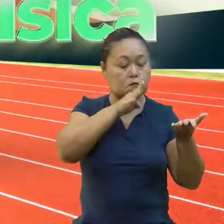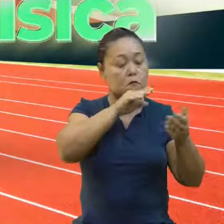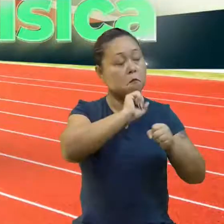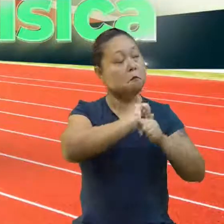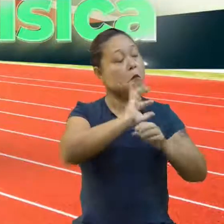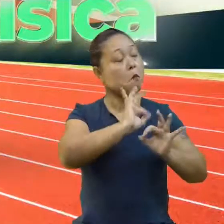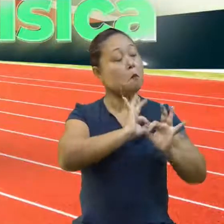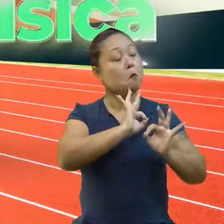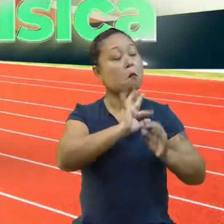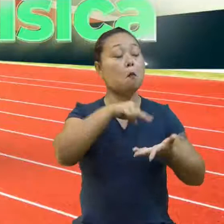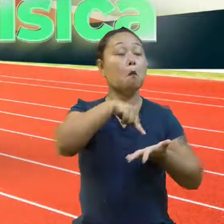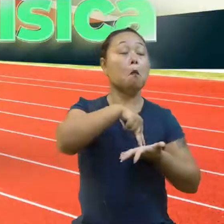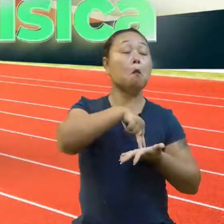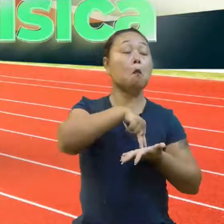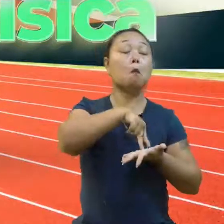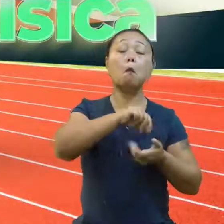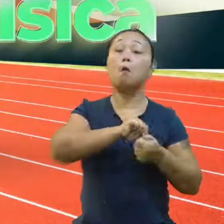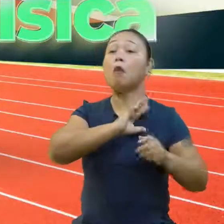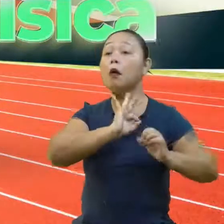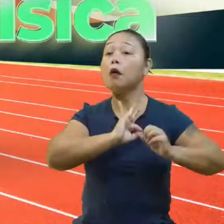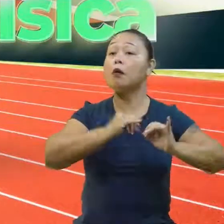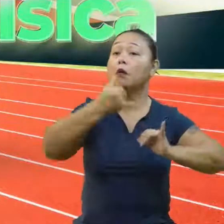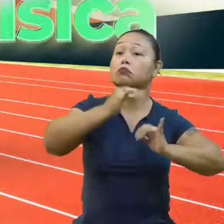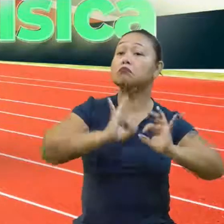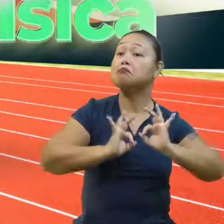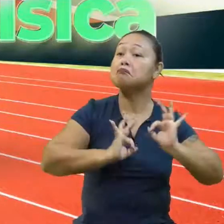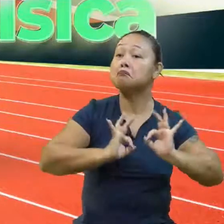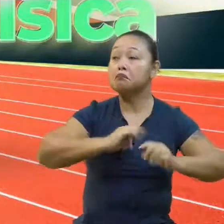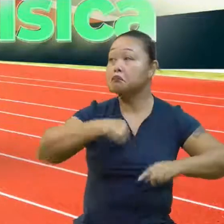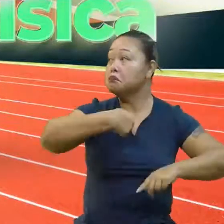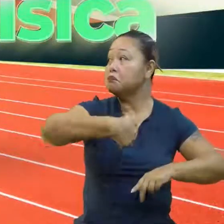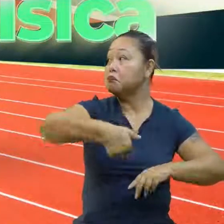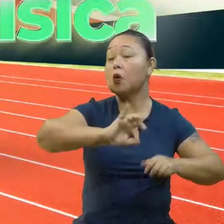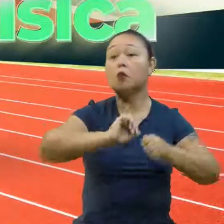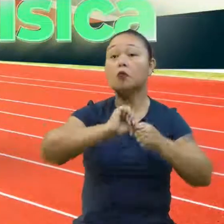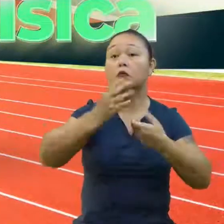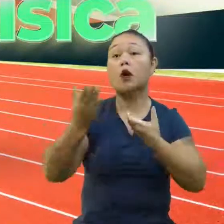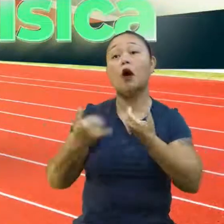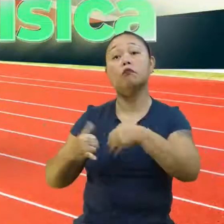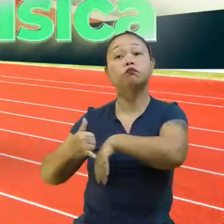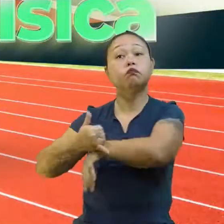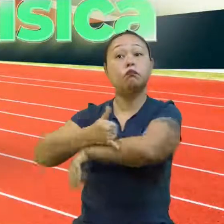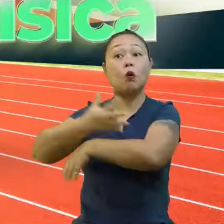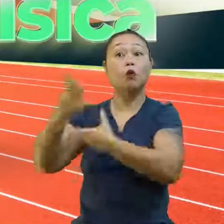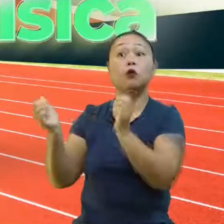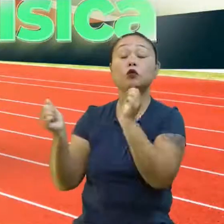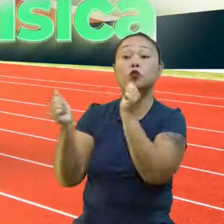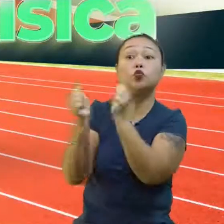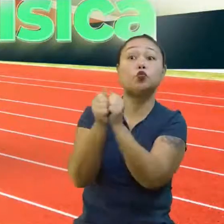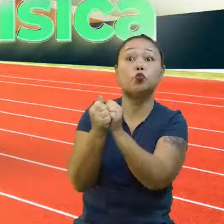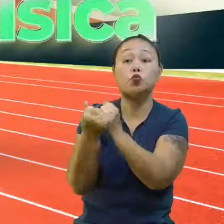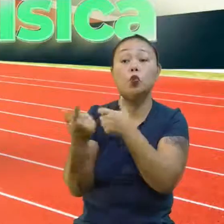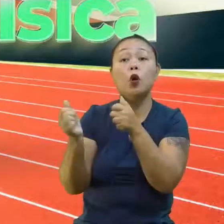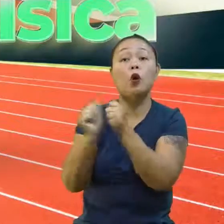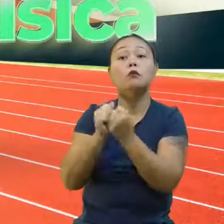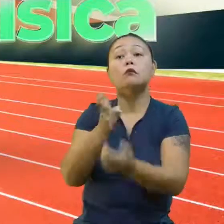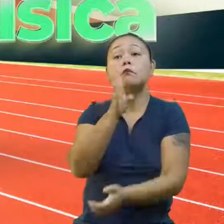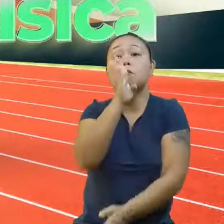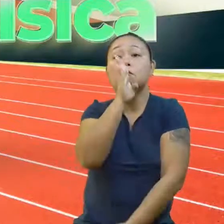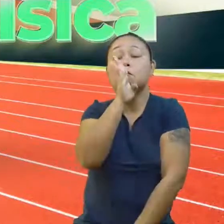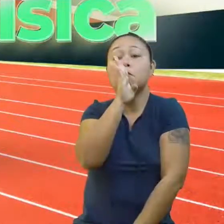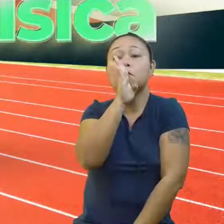sedentário, eu não gasto energia, a obesidade vem no combo, Obesidade vem junto do sedentarismo, então eu